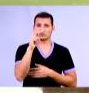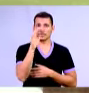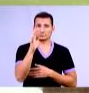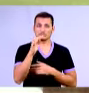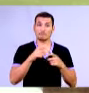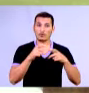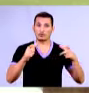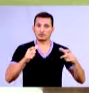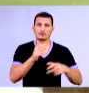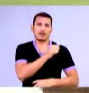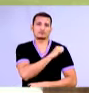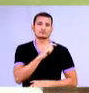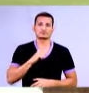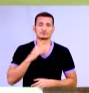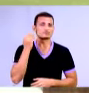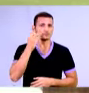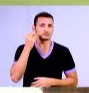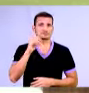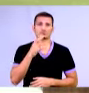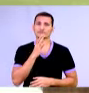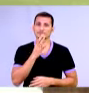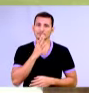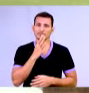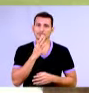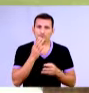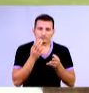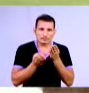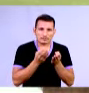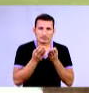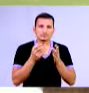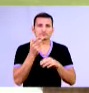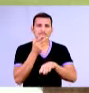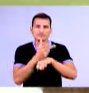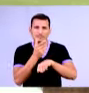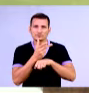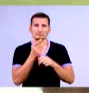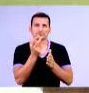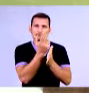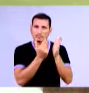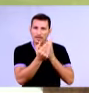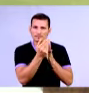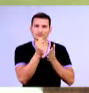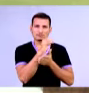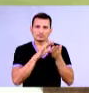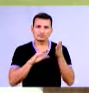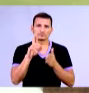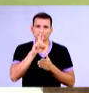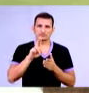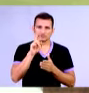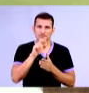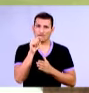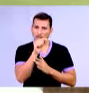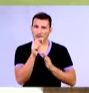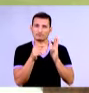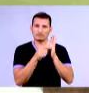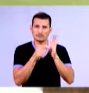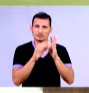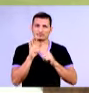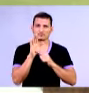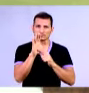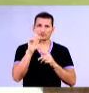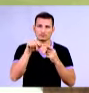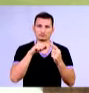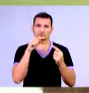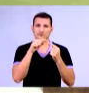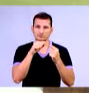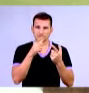tem experiência ou conhecimento do tratamento de vídeo, imagem, texto, utilizando ele como ferramenta de apresentação, que é o objetivo